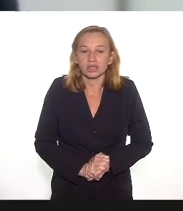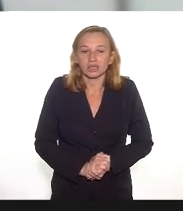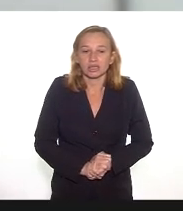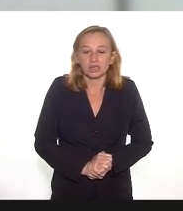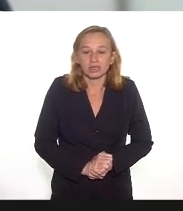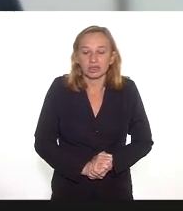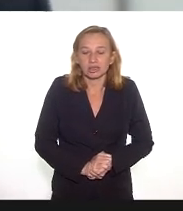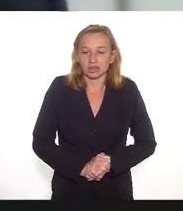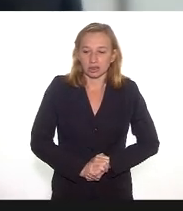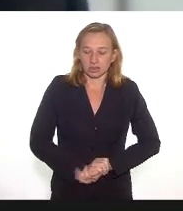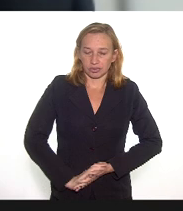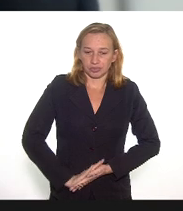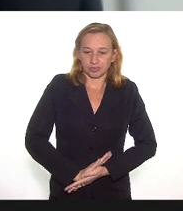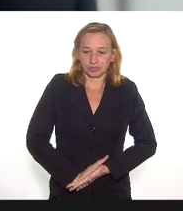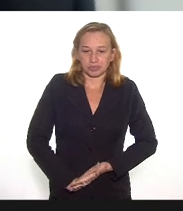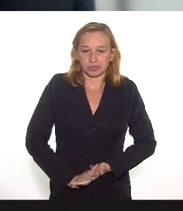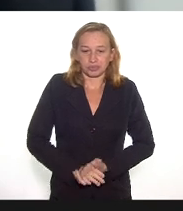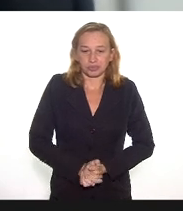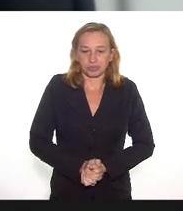arruir ao